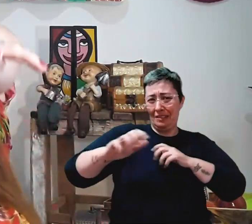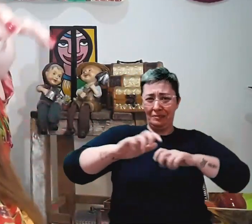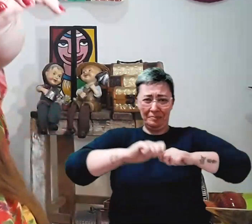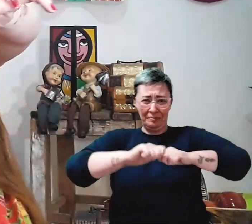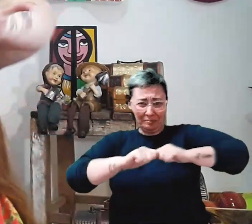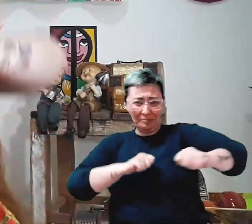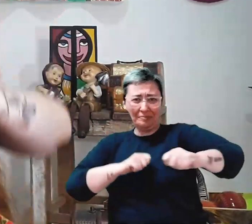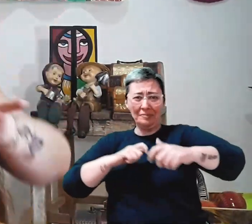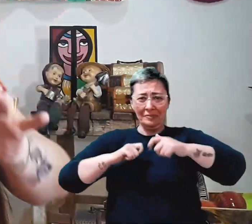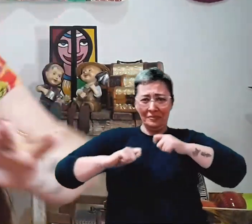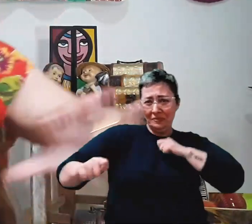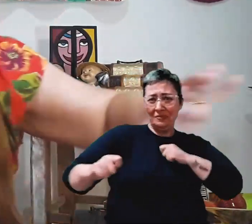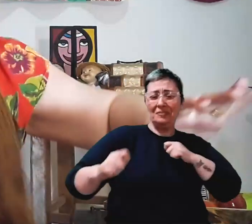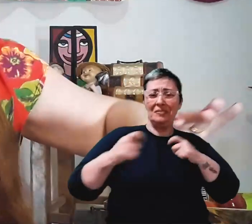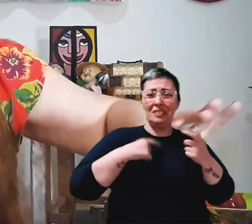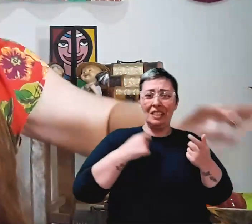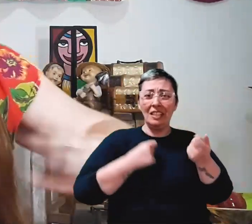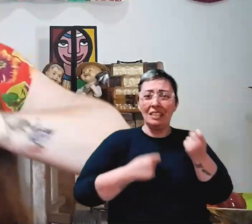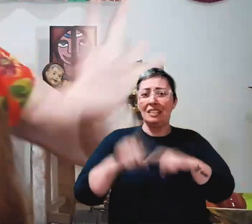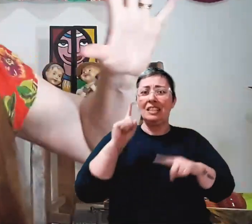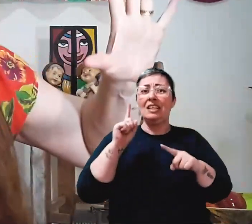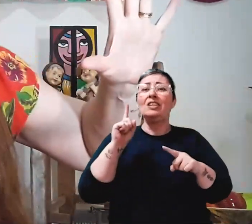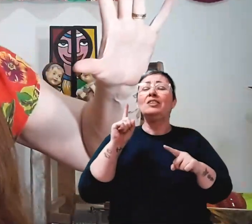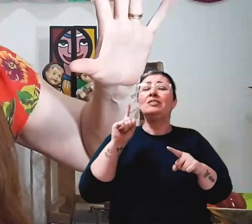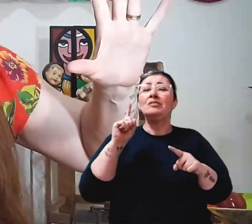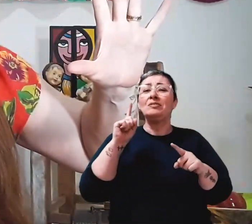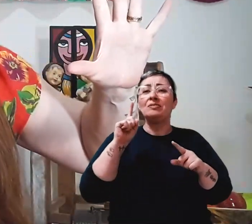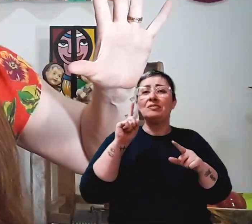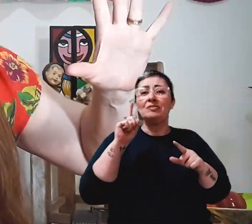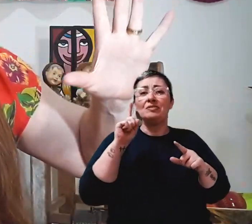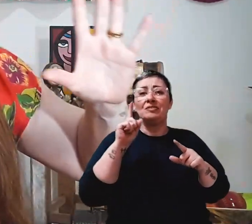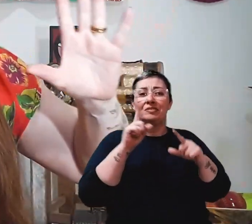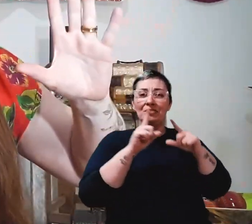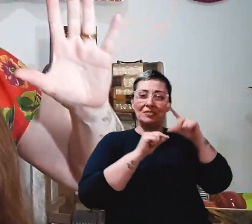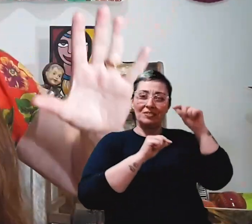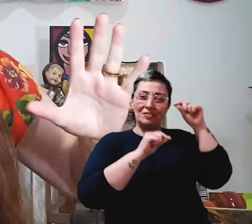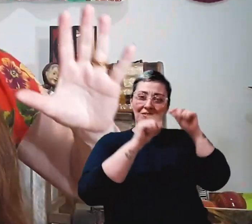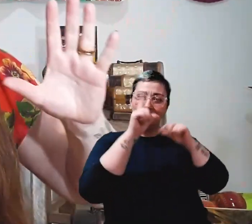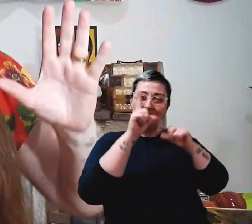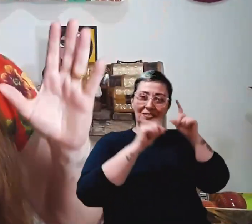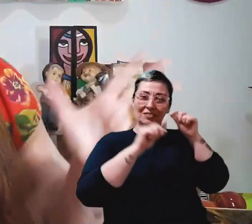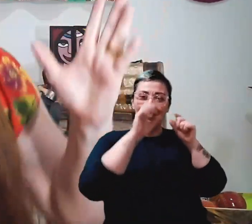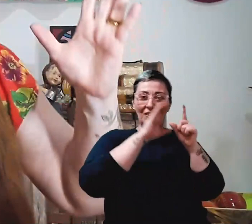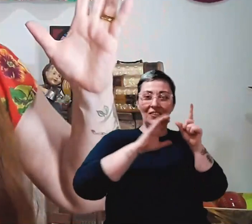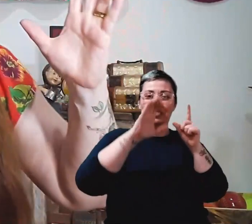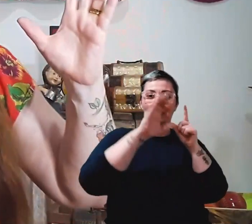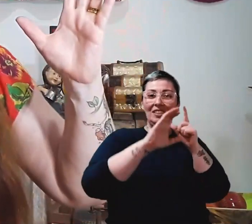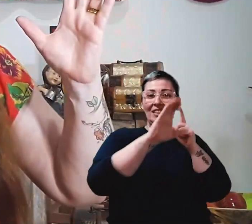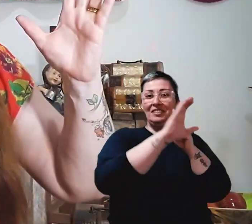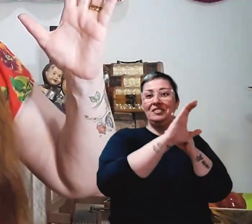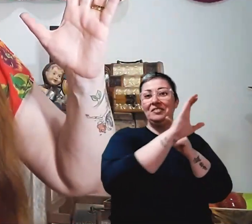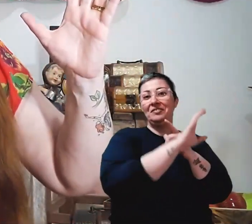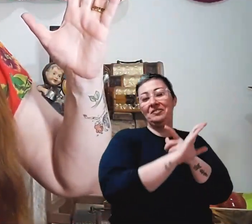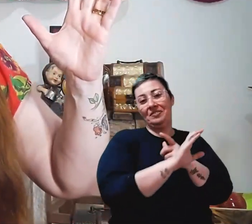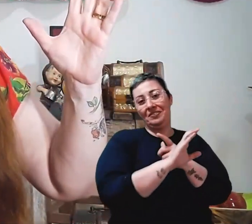puxa daqui, estica colar e de repente ela se transformou numa estrela